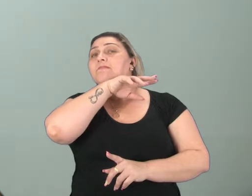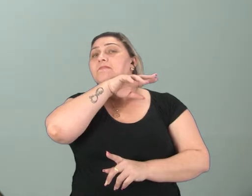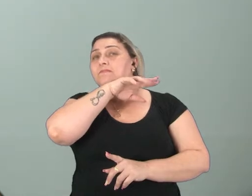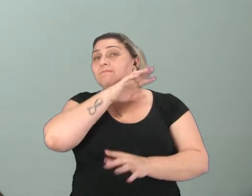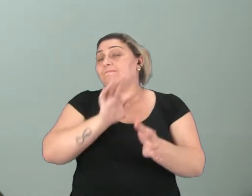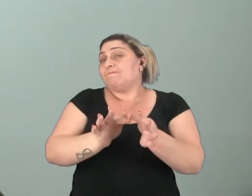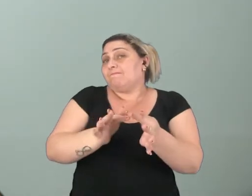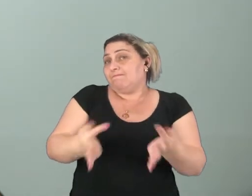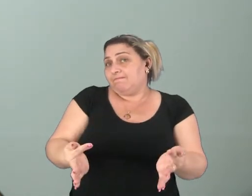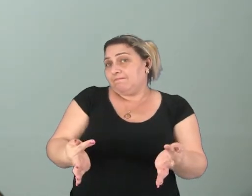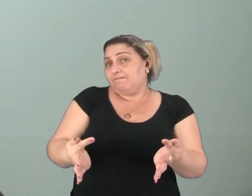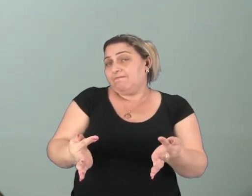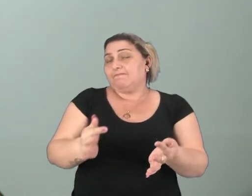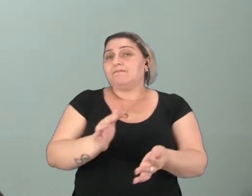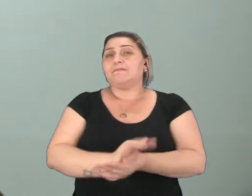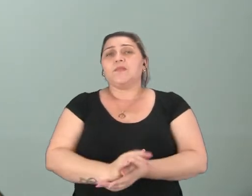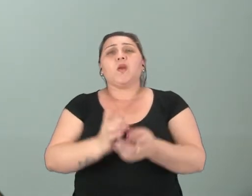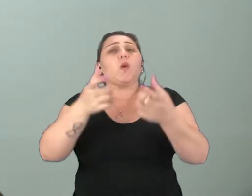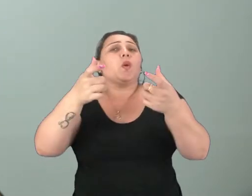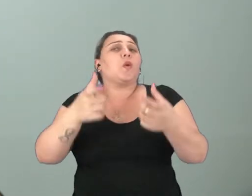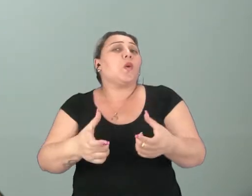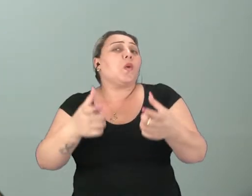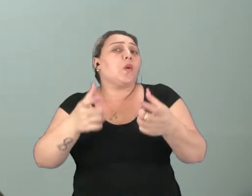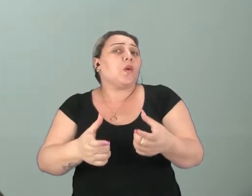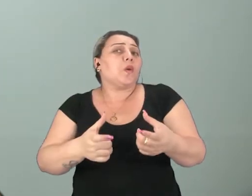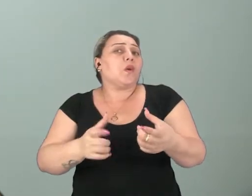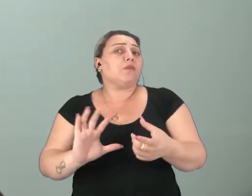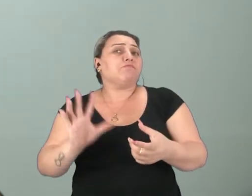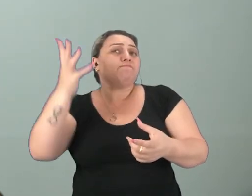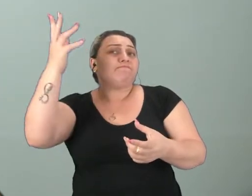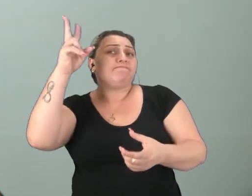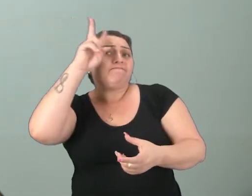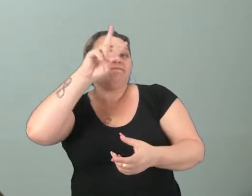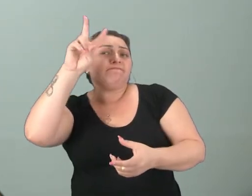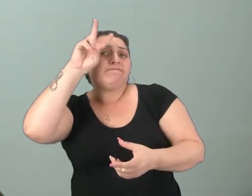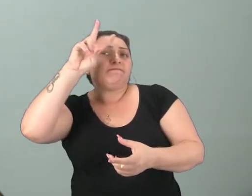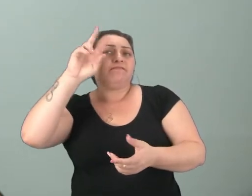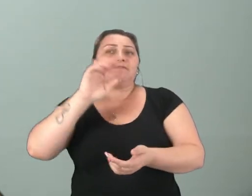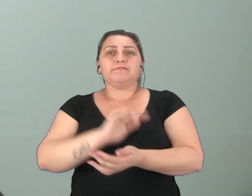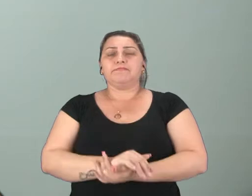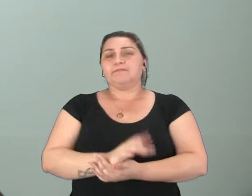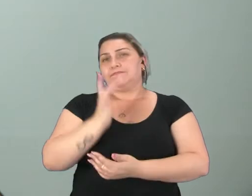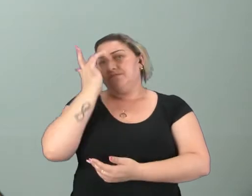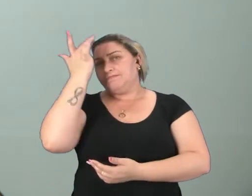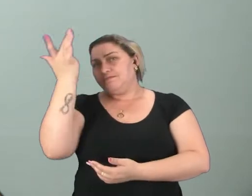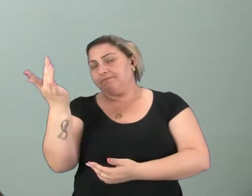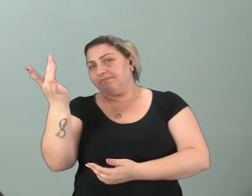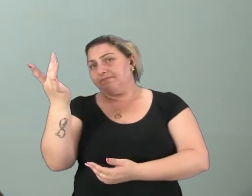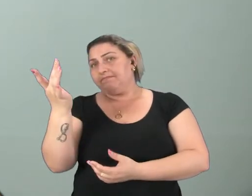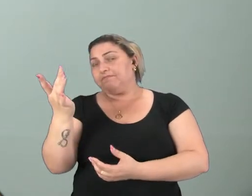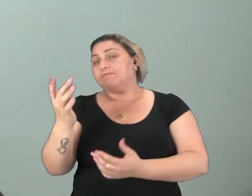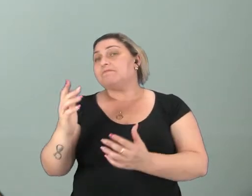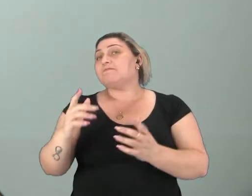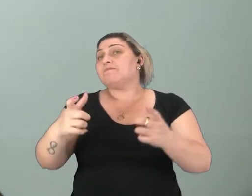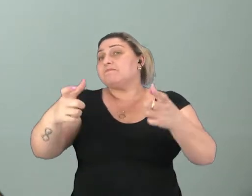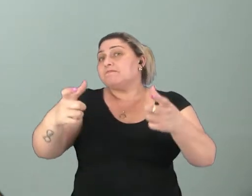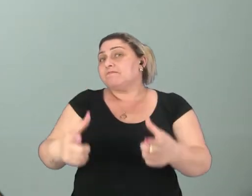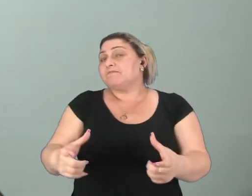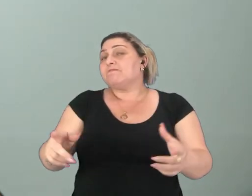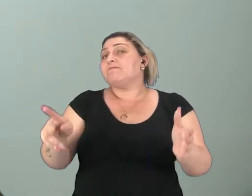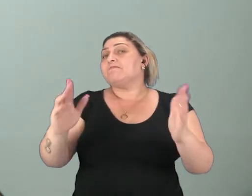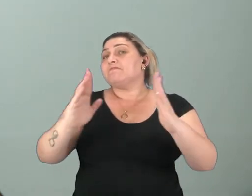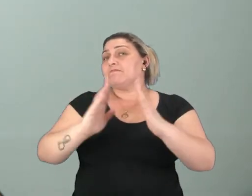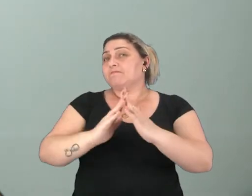comuns, isso mesmo. E onde poderia estar se passando essa história? Poderia se passar facilmente em um quintal de uma